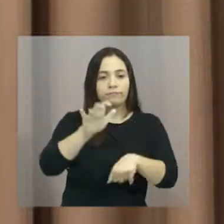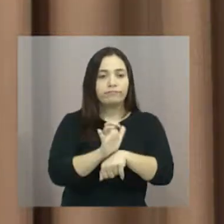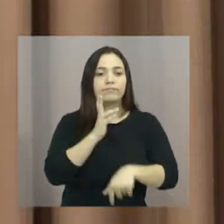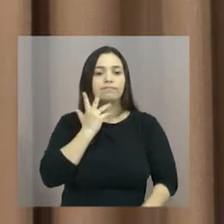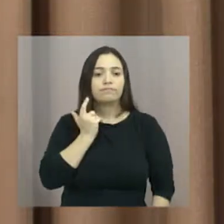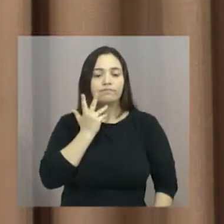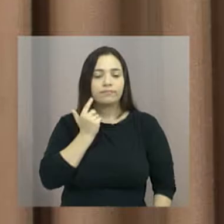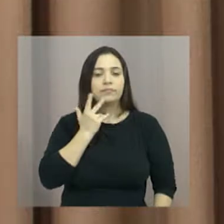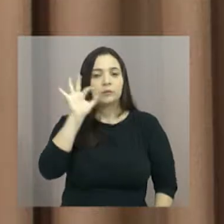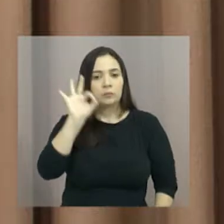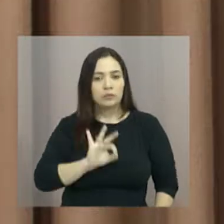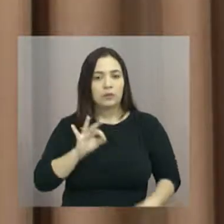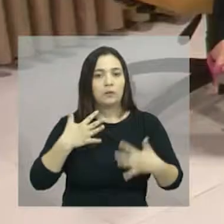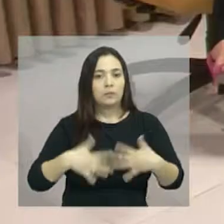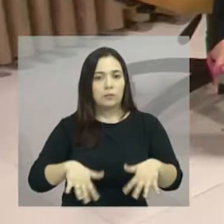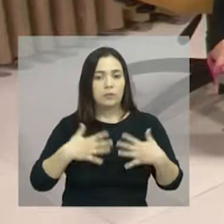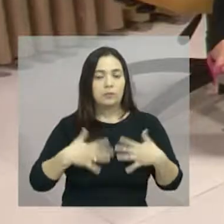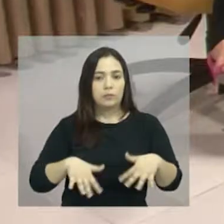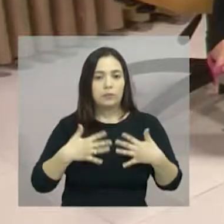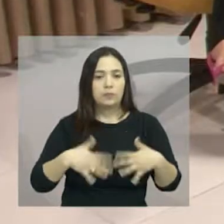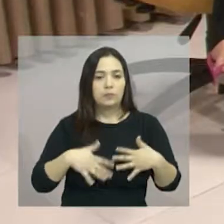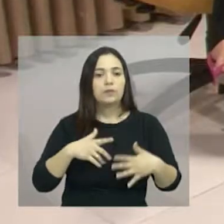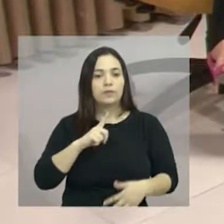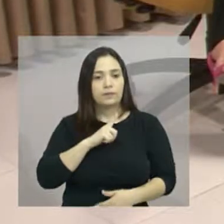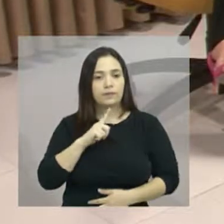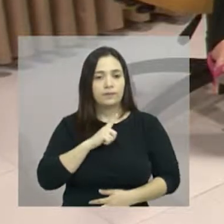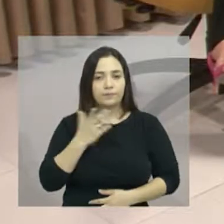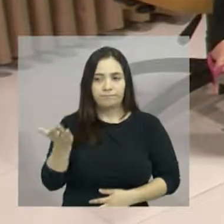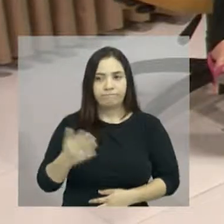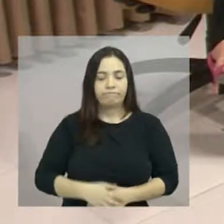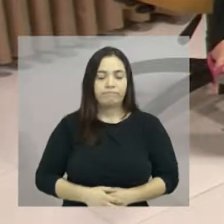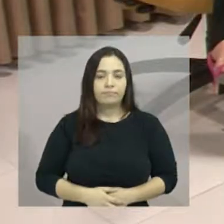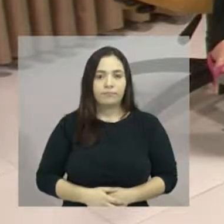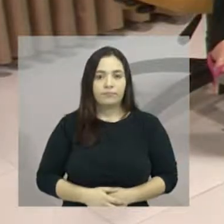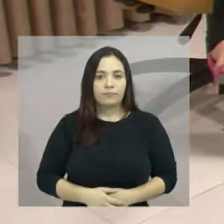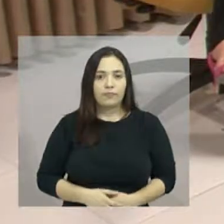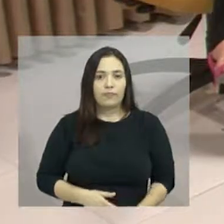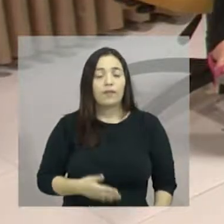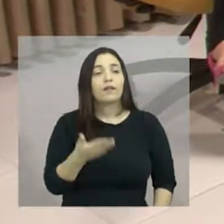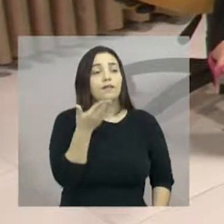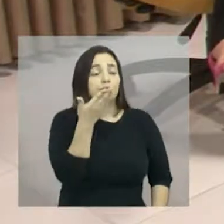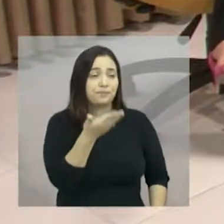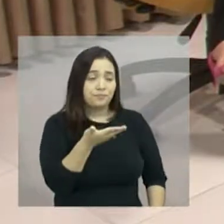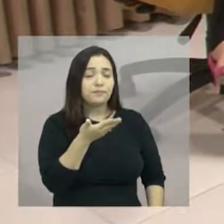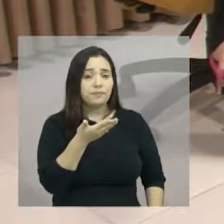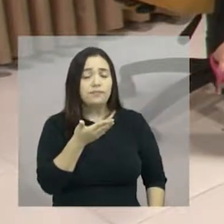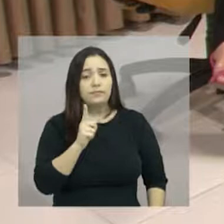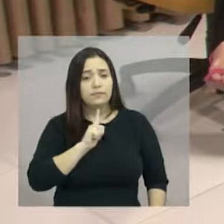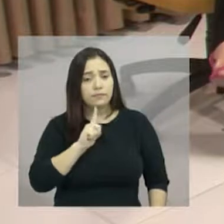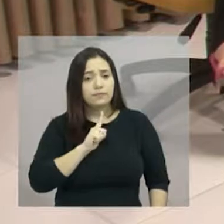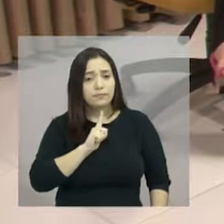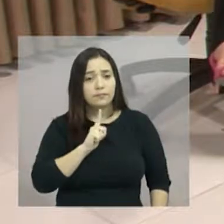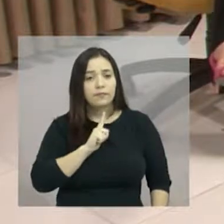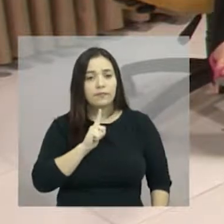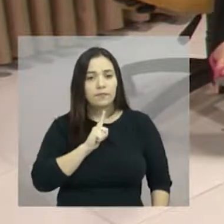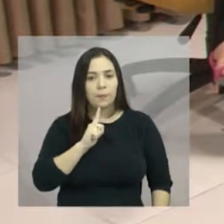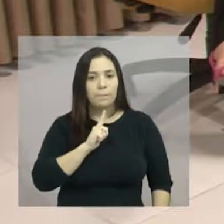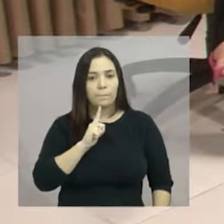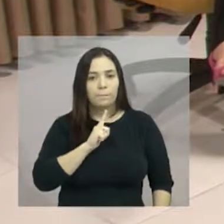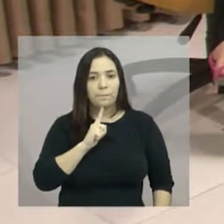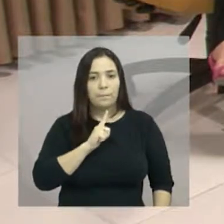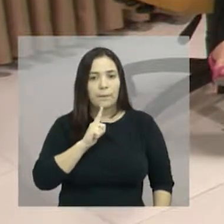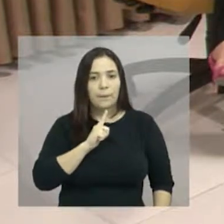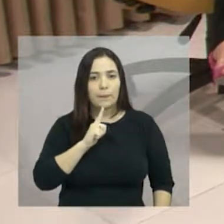grande percentual, a gente sabe que a capital ela vem numa proporção grande, né, vereador? Para a gente entender como é que